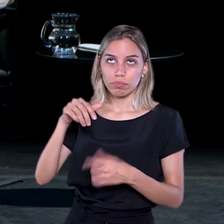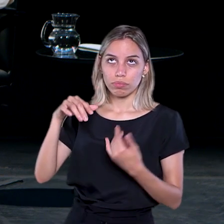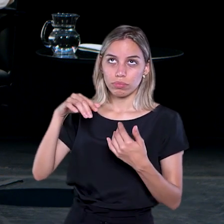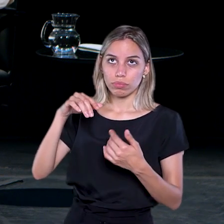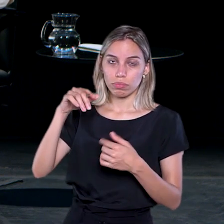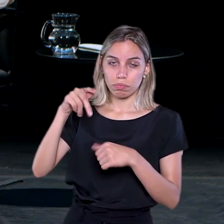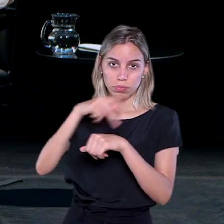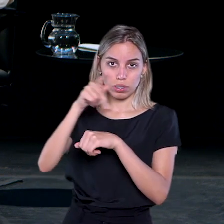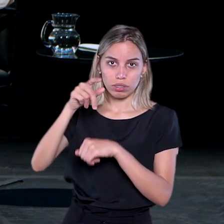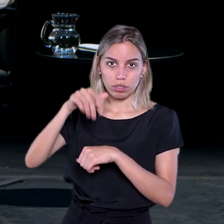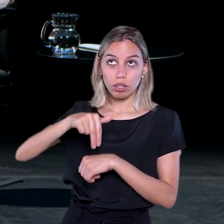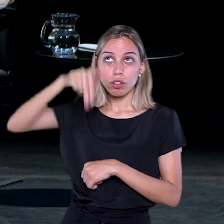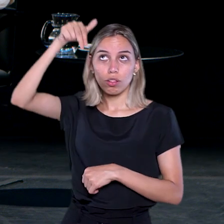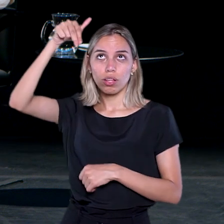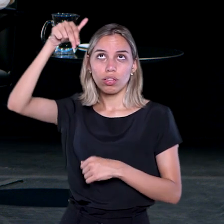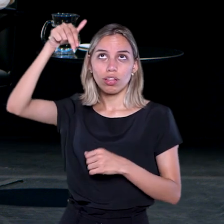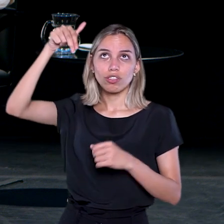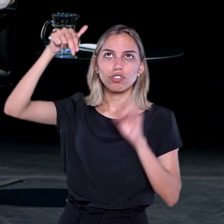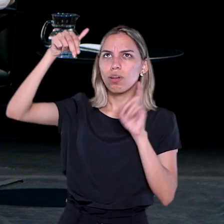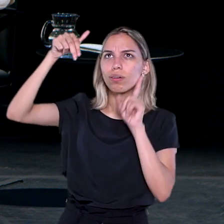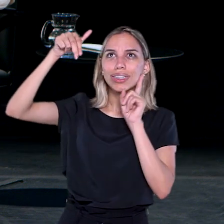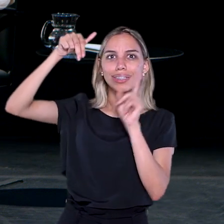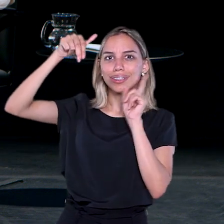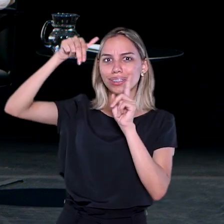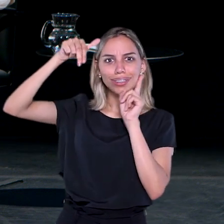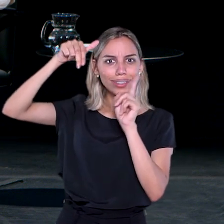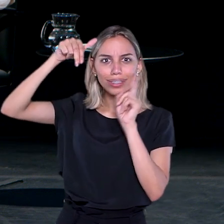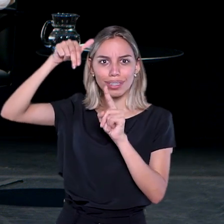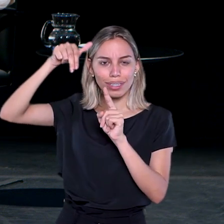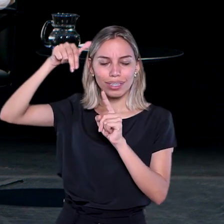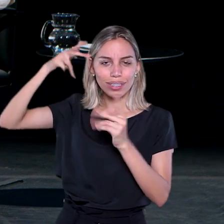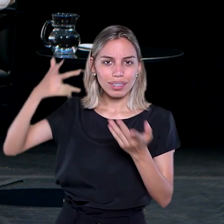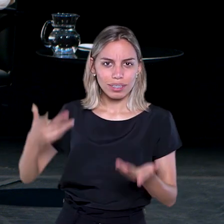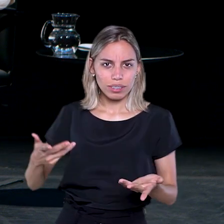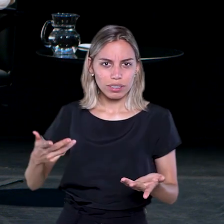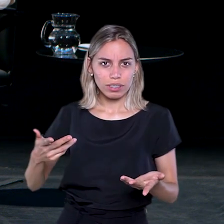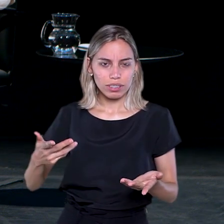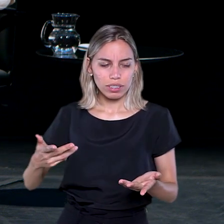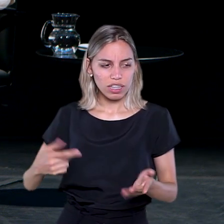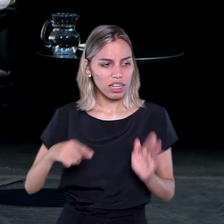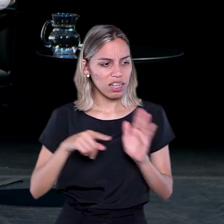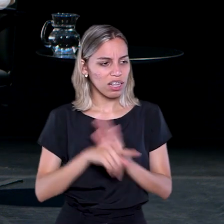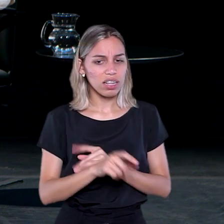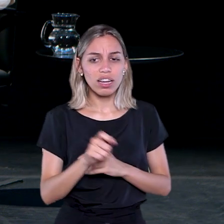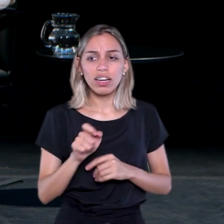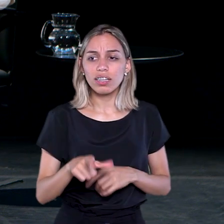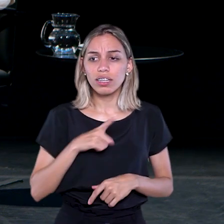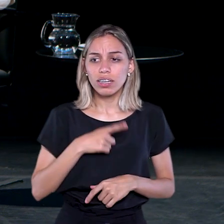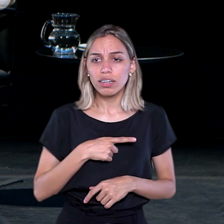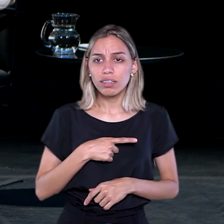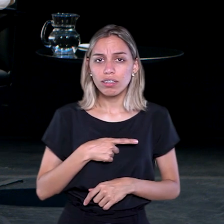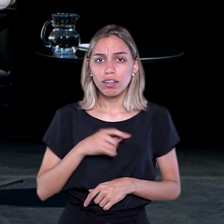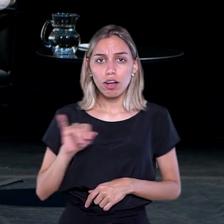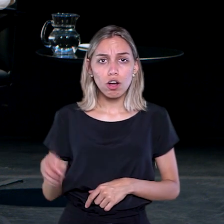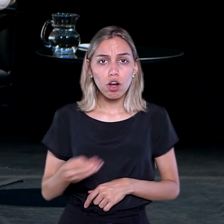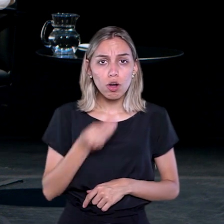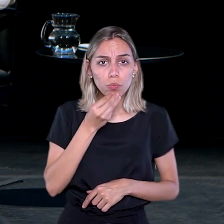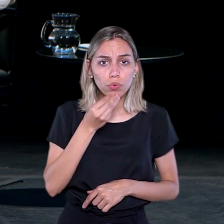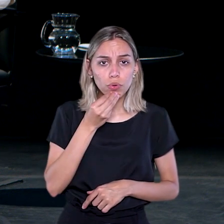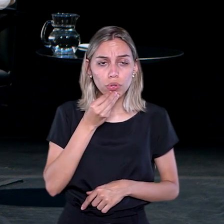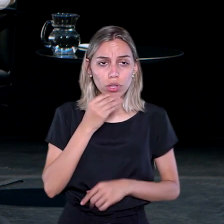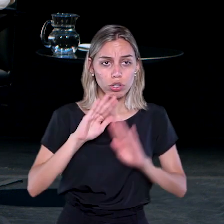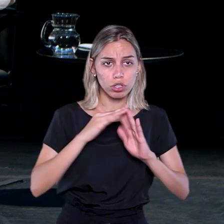corpo, entre espírito, sentimento e razão. Nós somos tudo isso. Isso